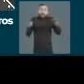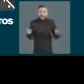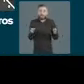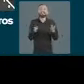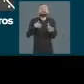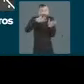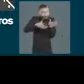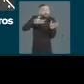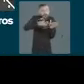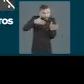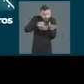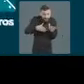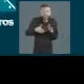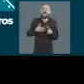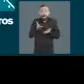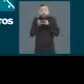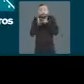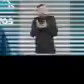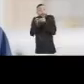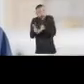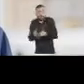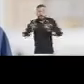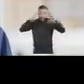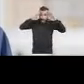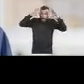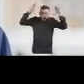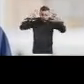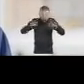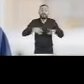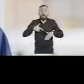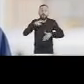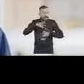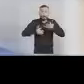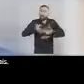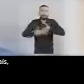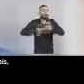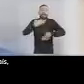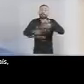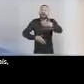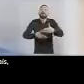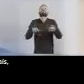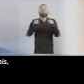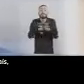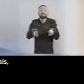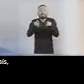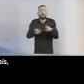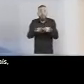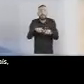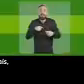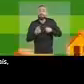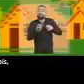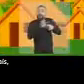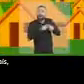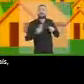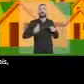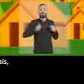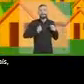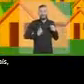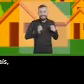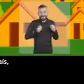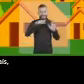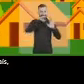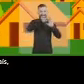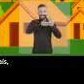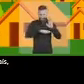Ferrovias Portos e aeroportos Destravando a produção no Brasil Também vamos retomar obras Do Minha Casa